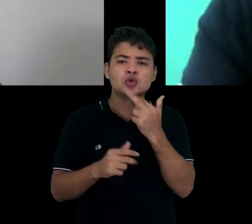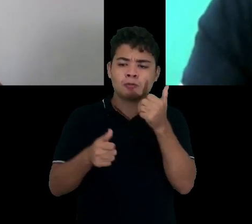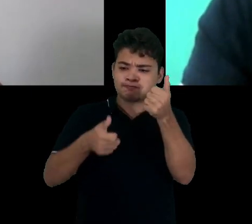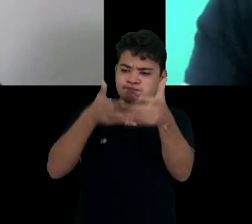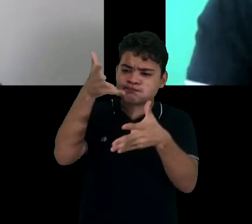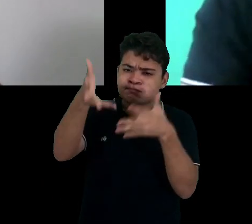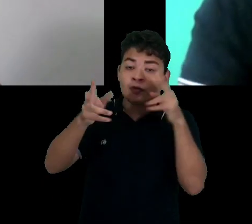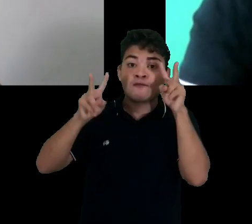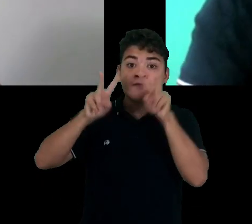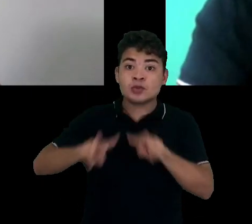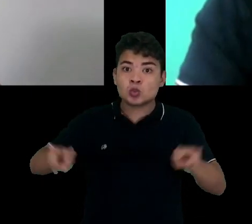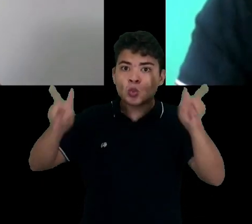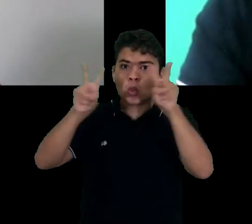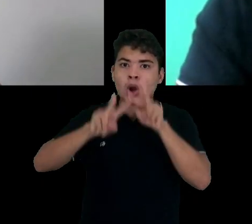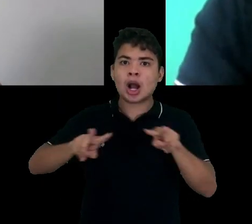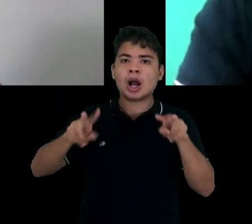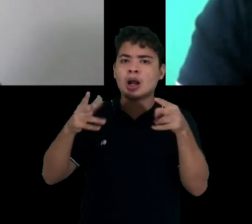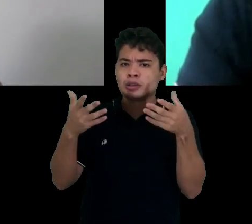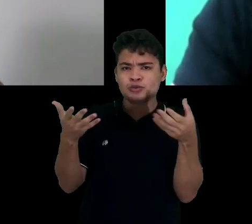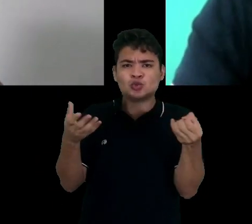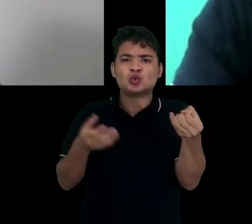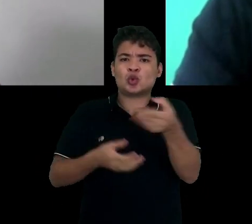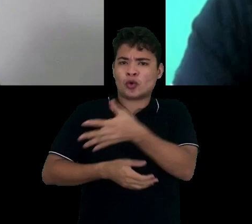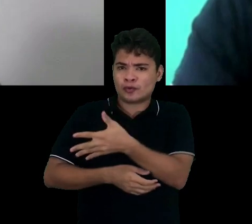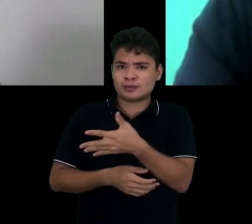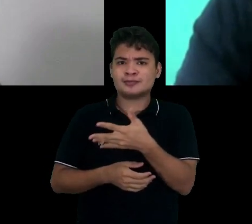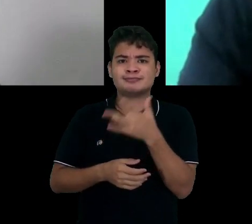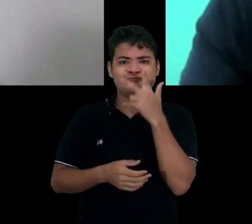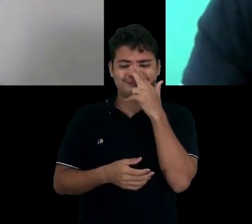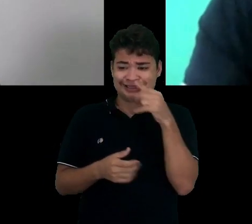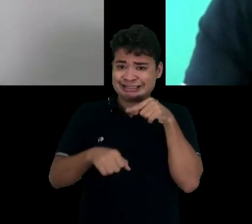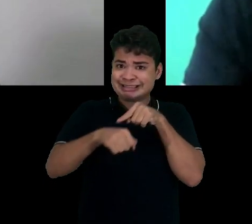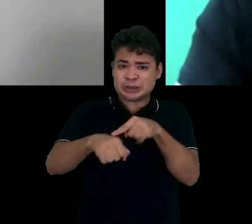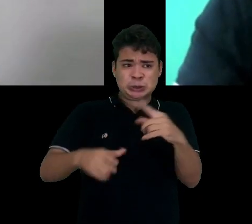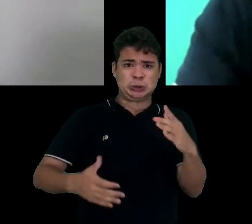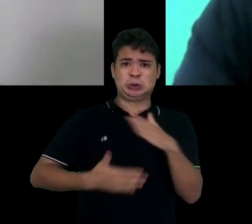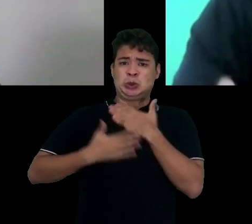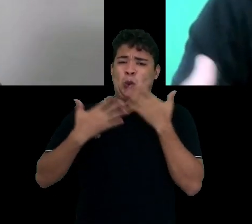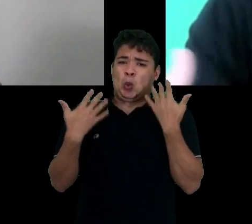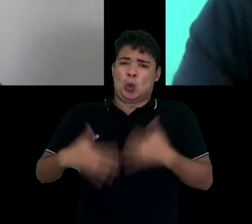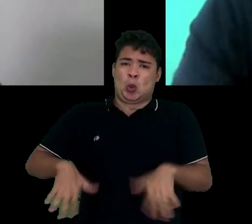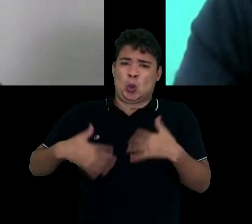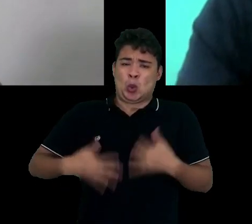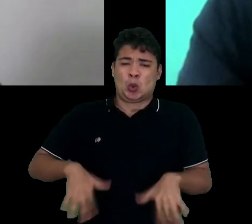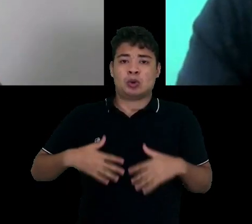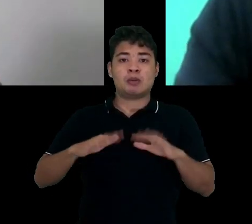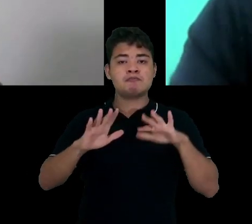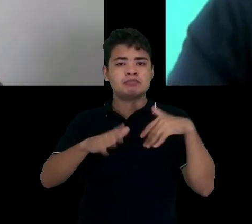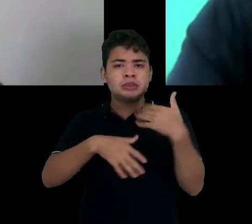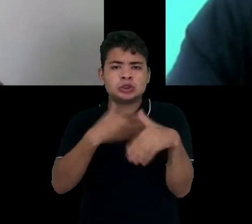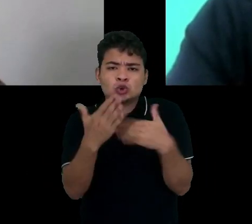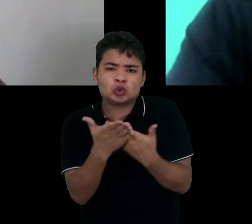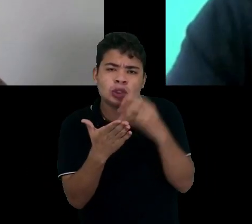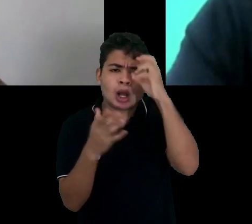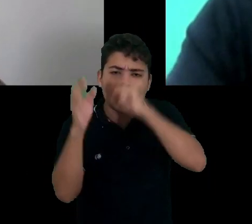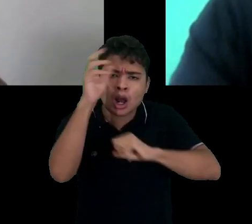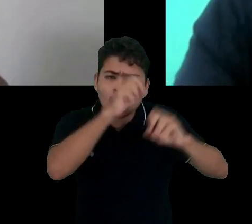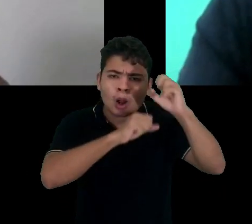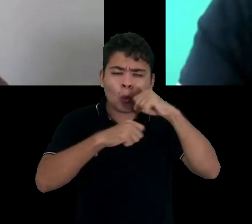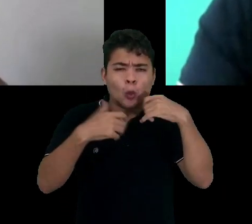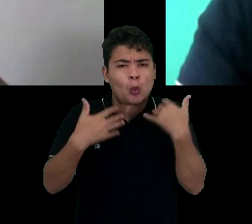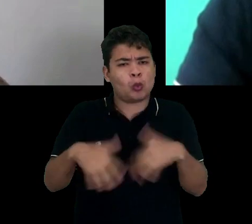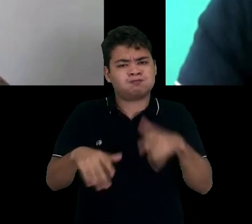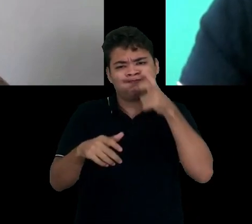um idioma visualmente, que é, assim, de início é um choque, mas quando você começa a aprender mesmo,